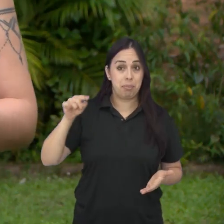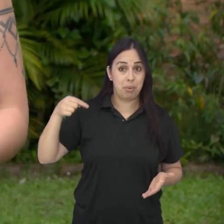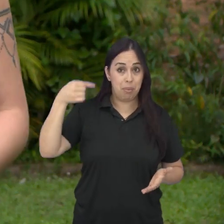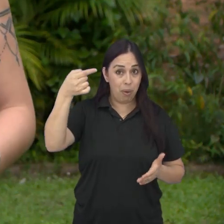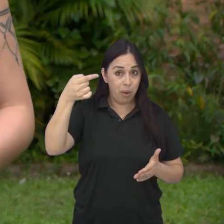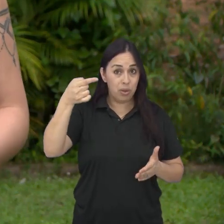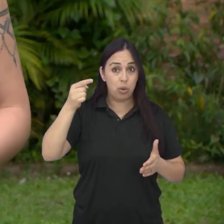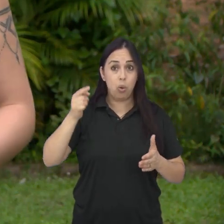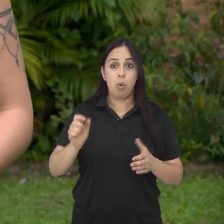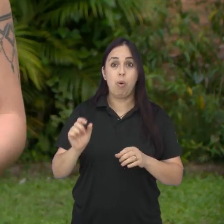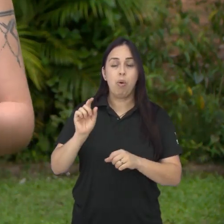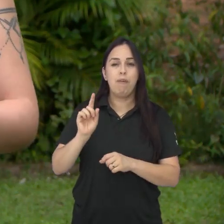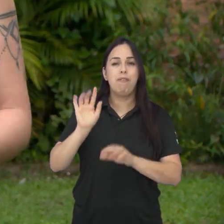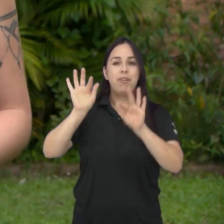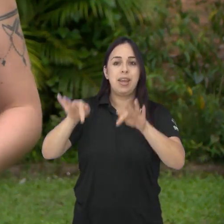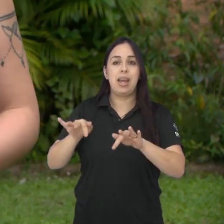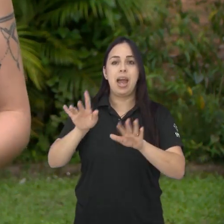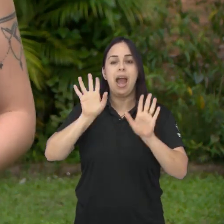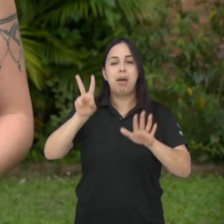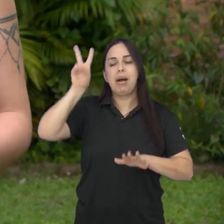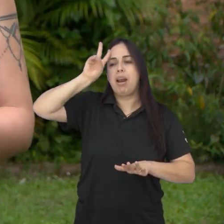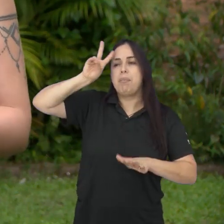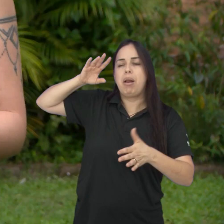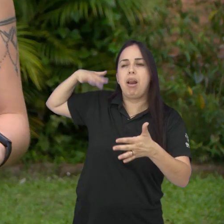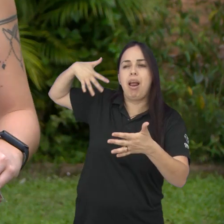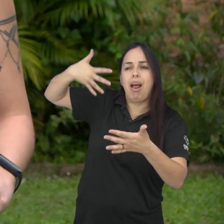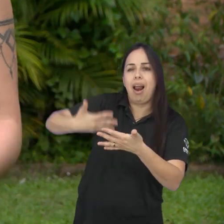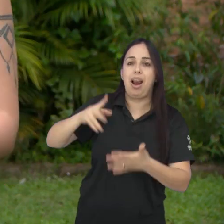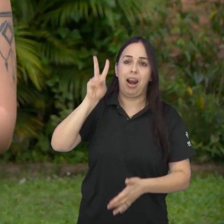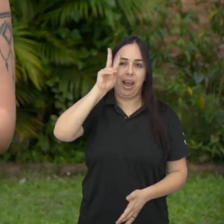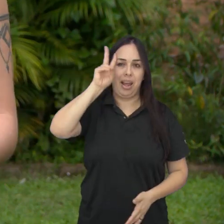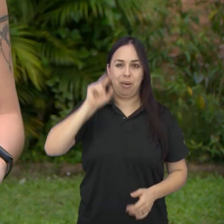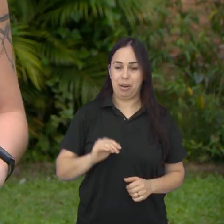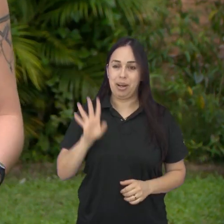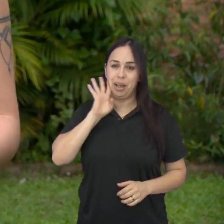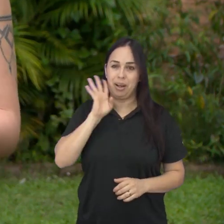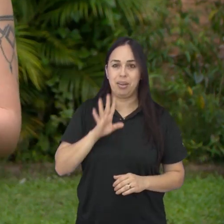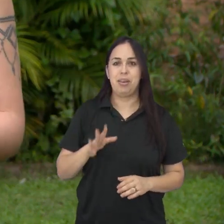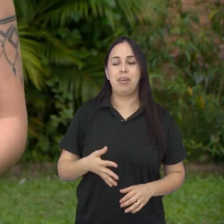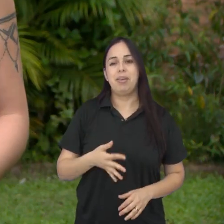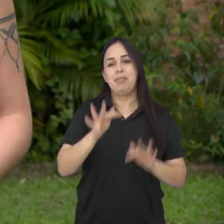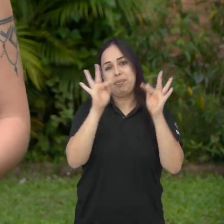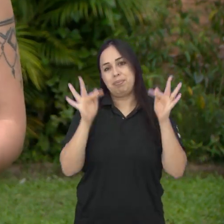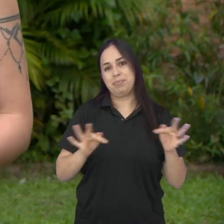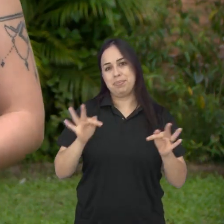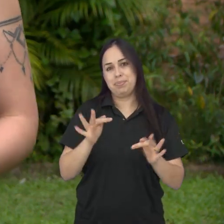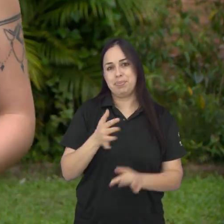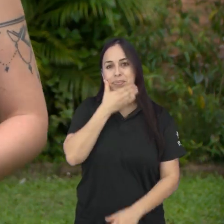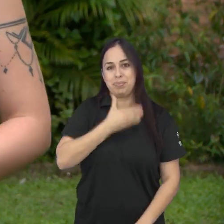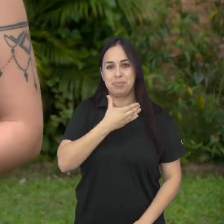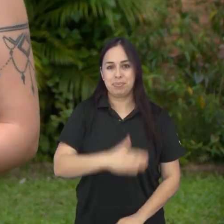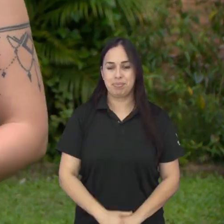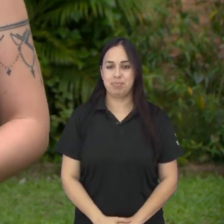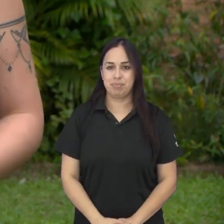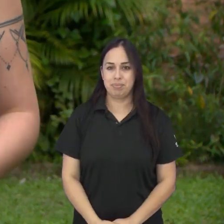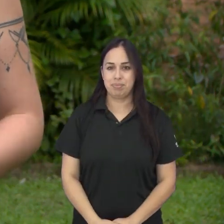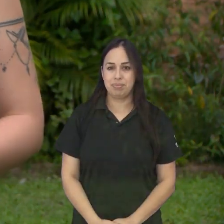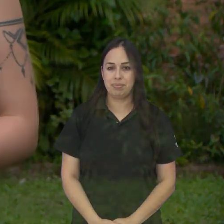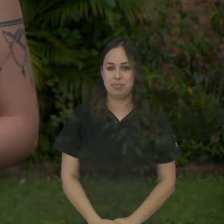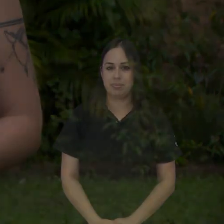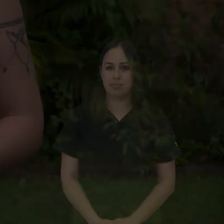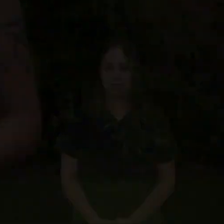isso. Próximo programa, o último do ano, vai ser uma retrospectiva muito legal, não perde. Feliz Natal!